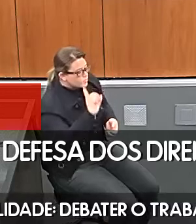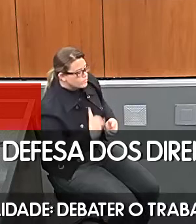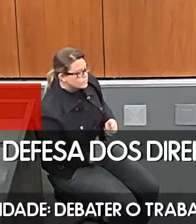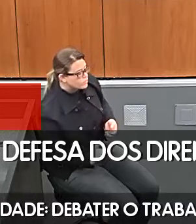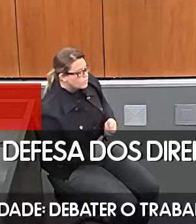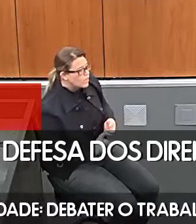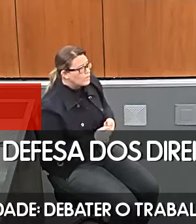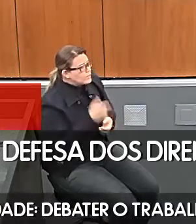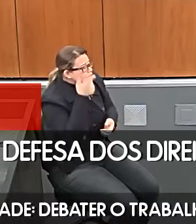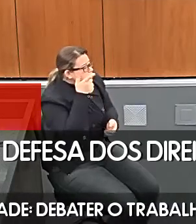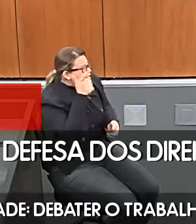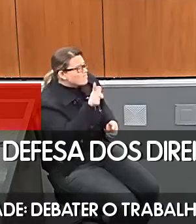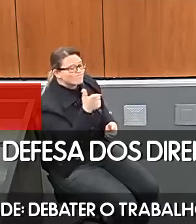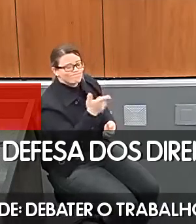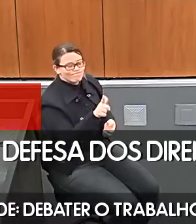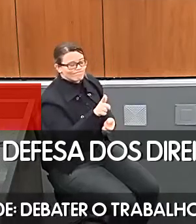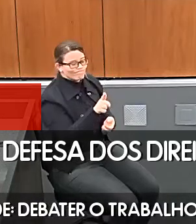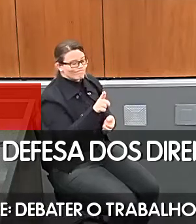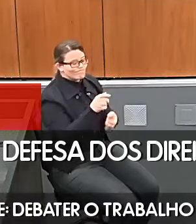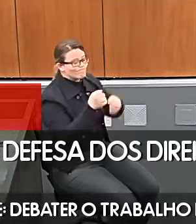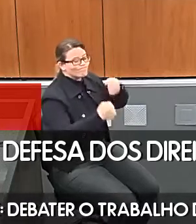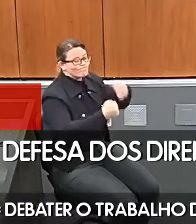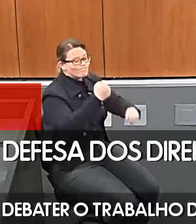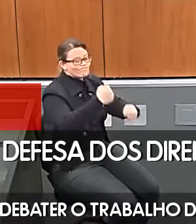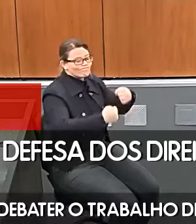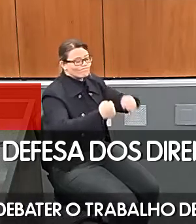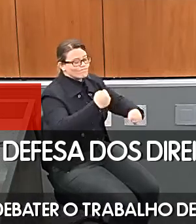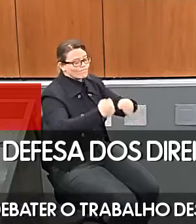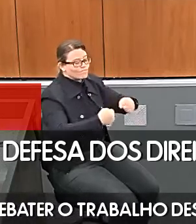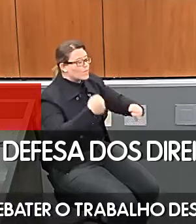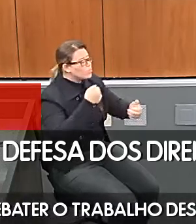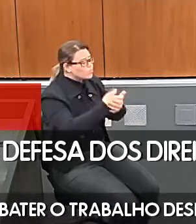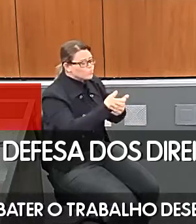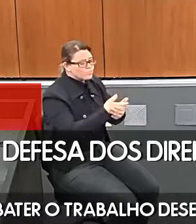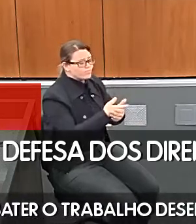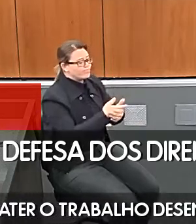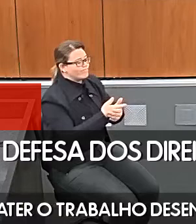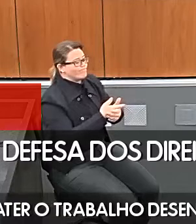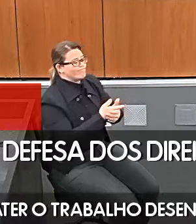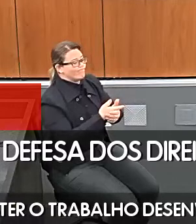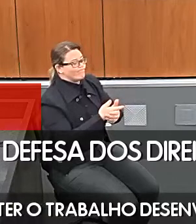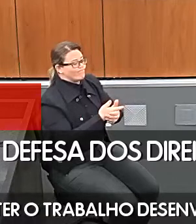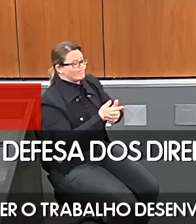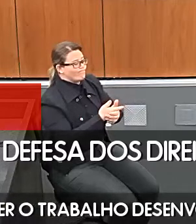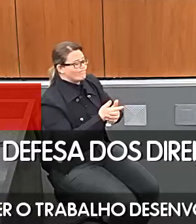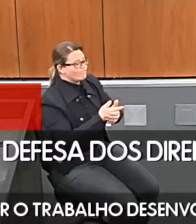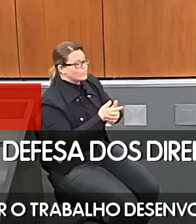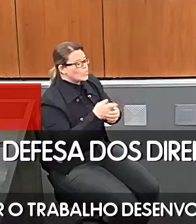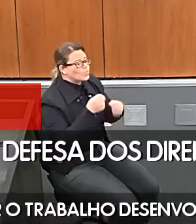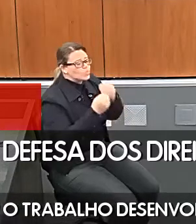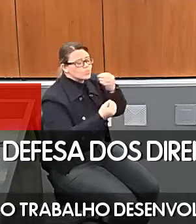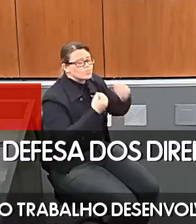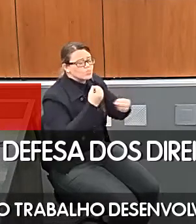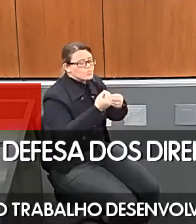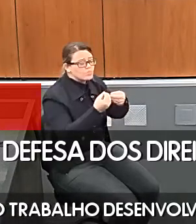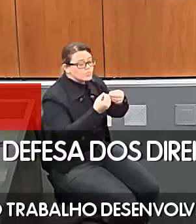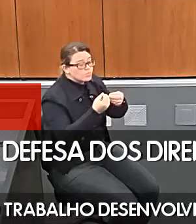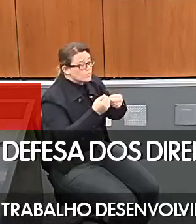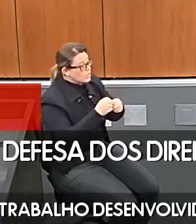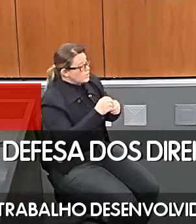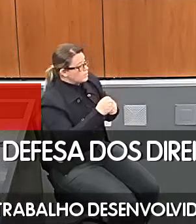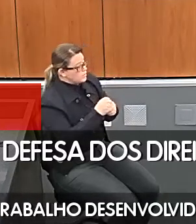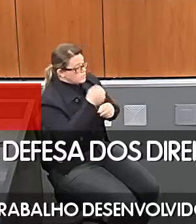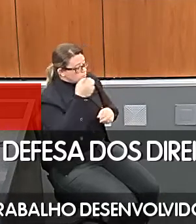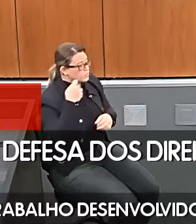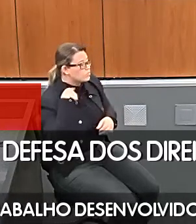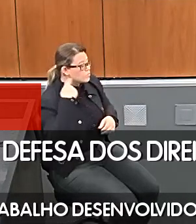o veículo com isenção do ICMS e nem a isenção do IPVA. Ele convocou a mim e